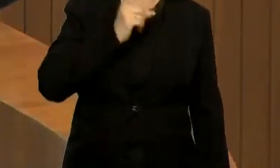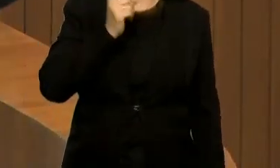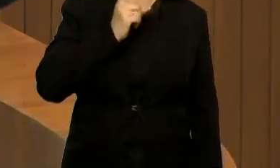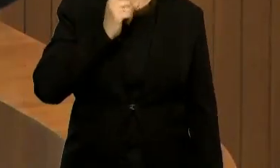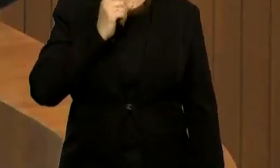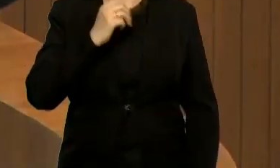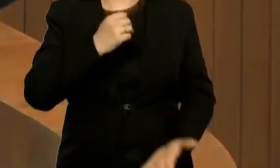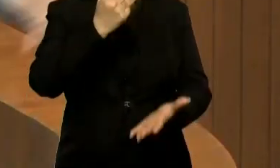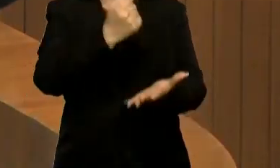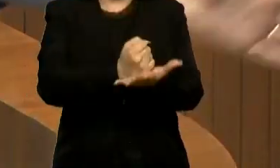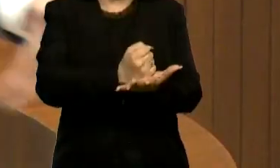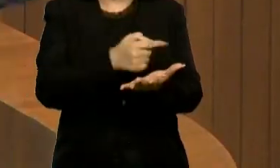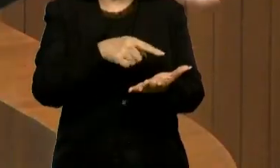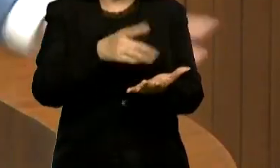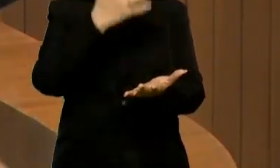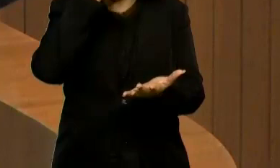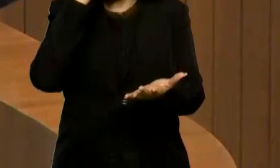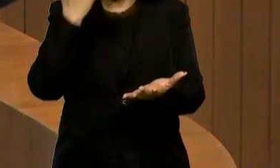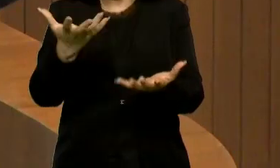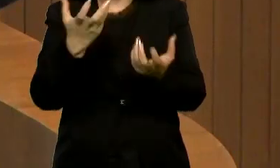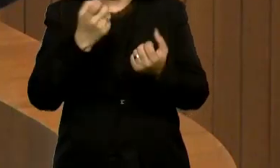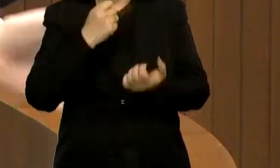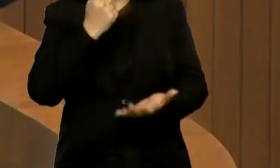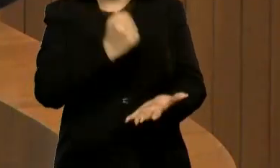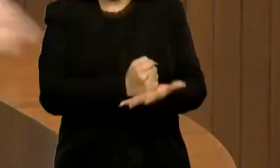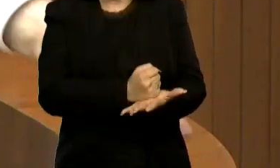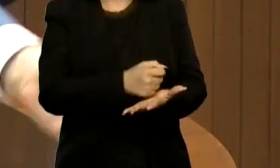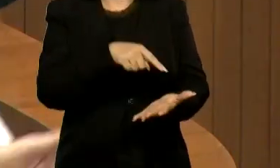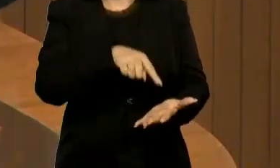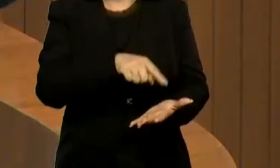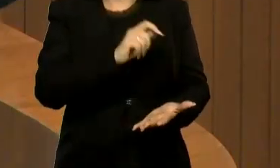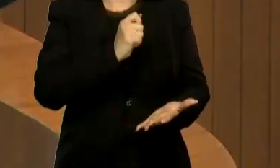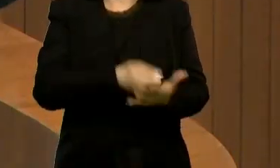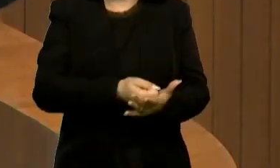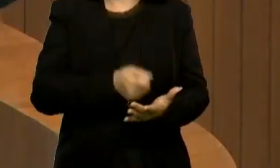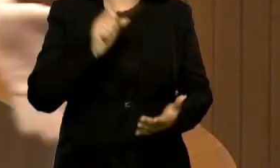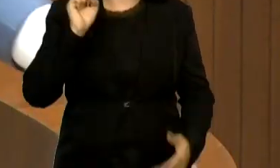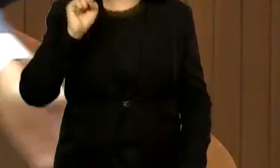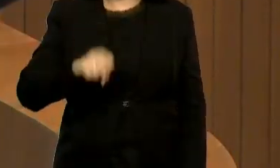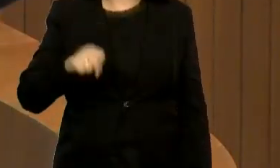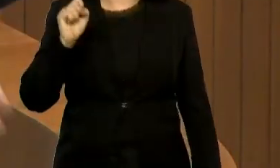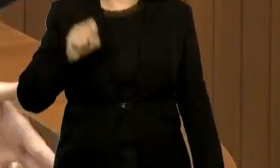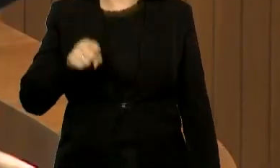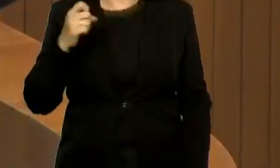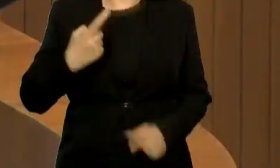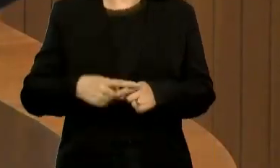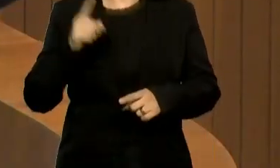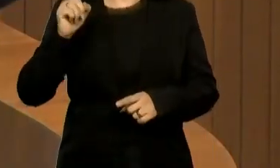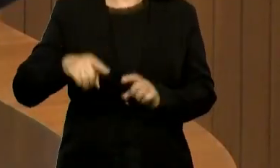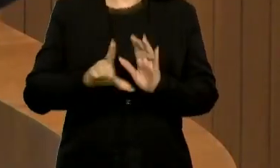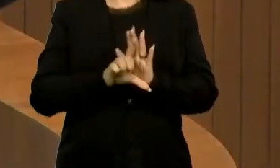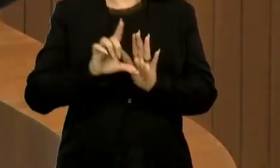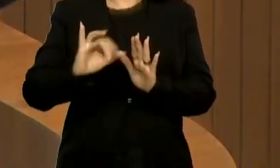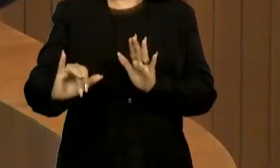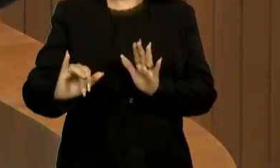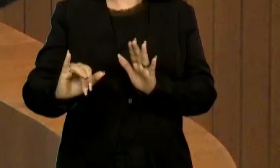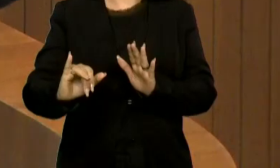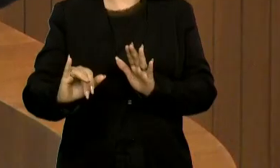vai chegar para as pessoas que tiveram as suas motos liberadas, naturalmente, a legislação de trânsito que obriga a fazer